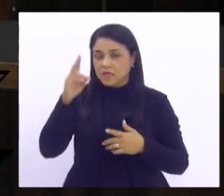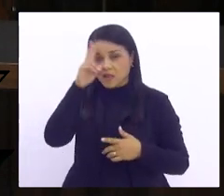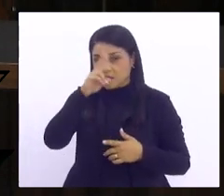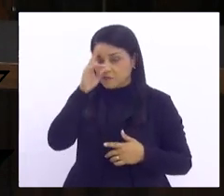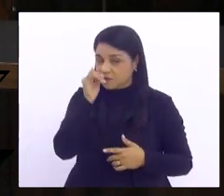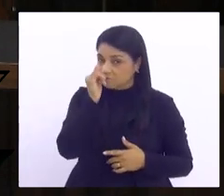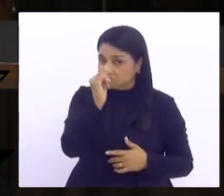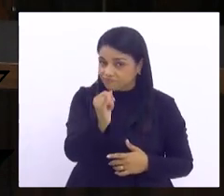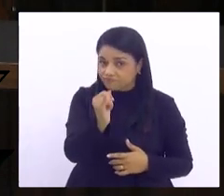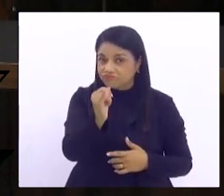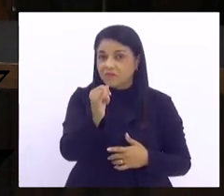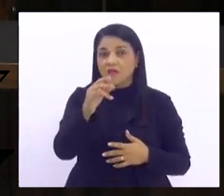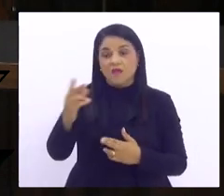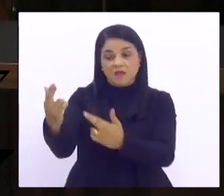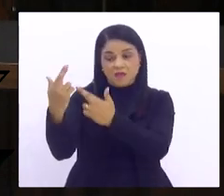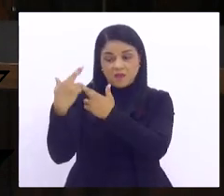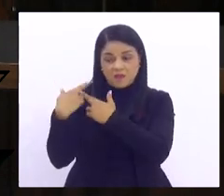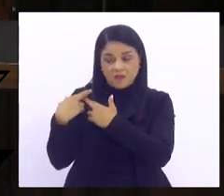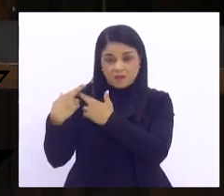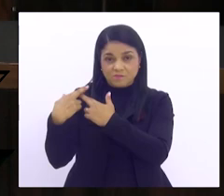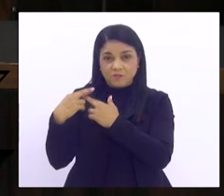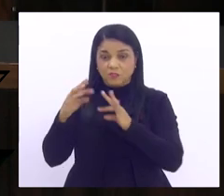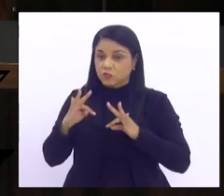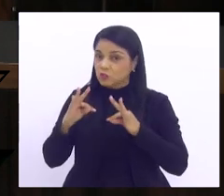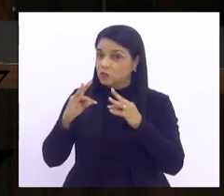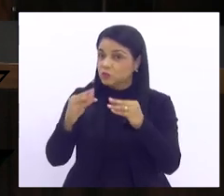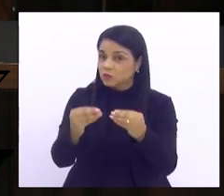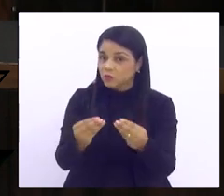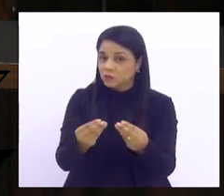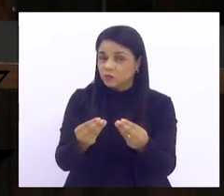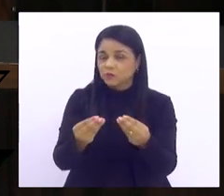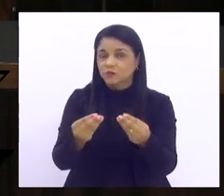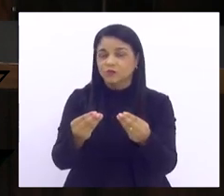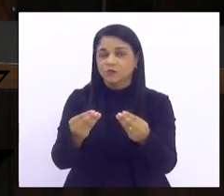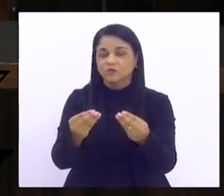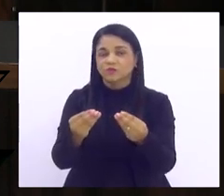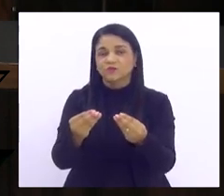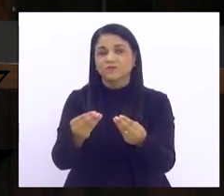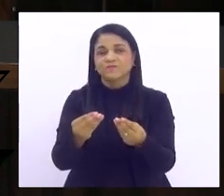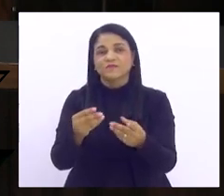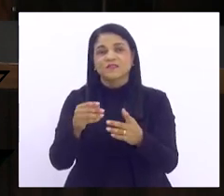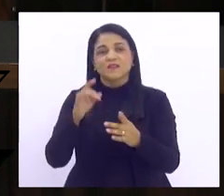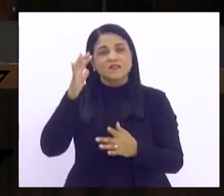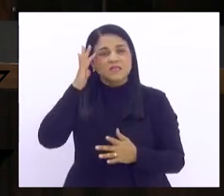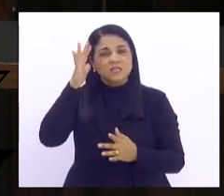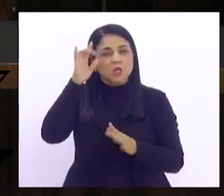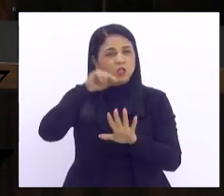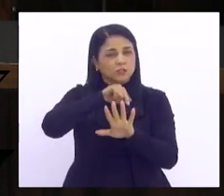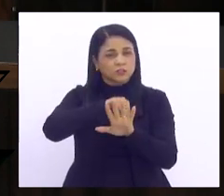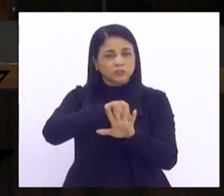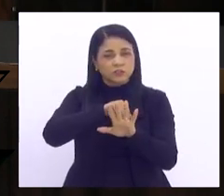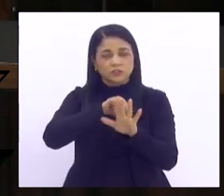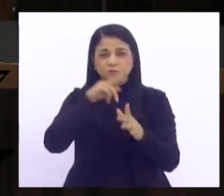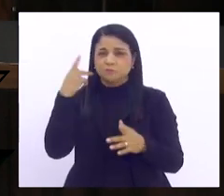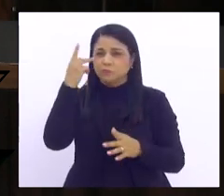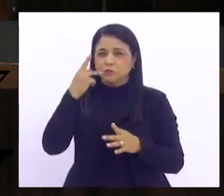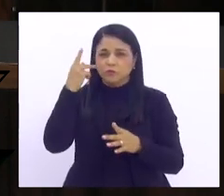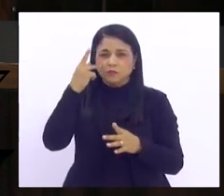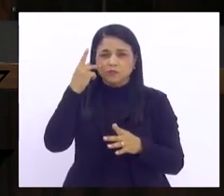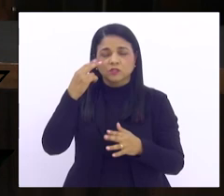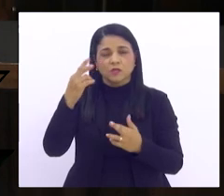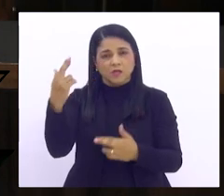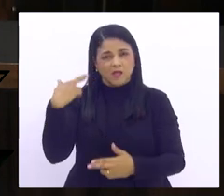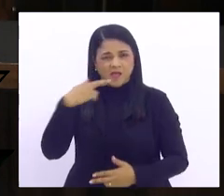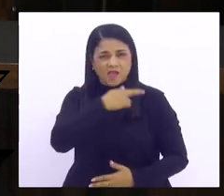uma responsabilidade de todos, que transcende ideologias políticas,